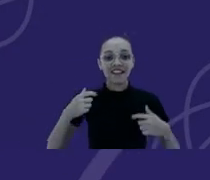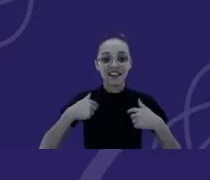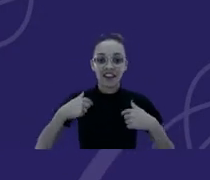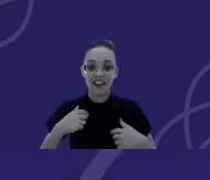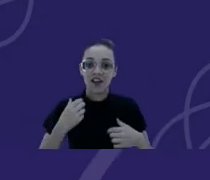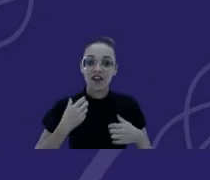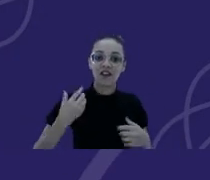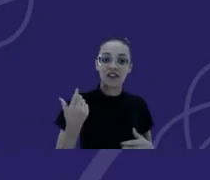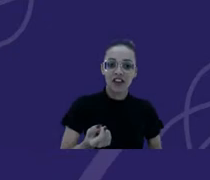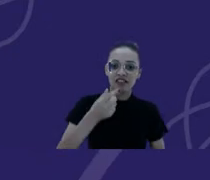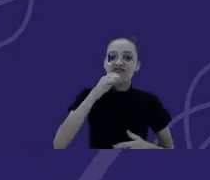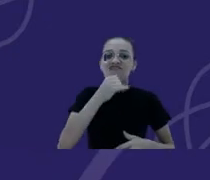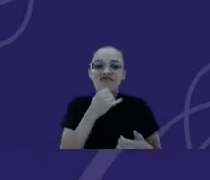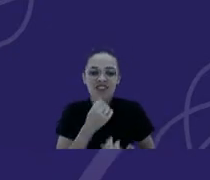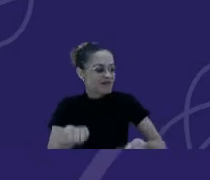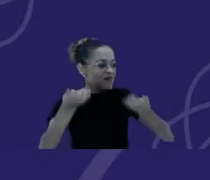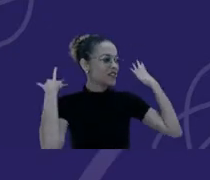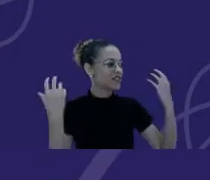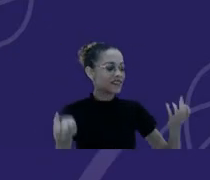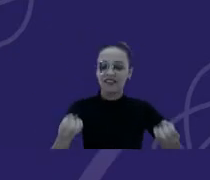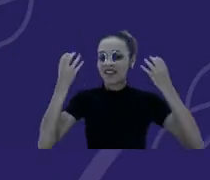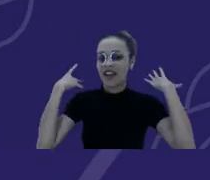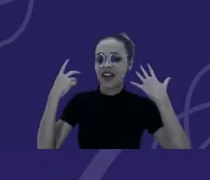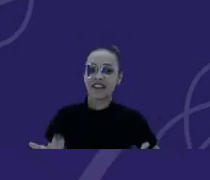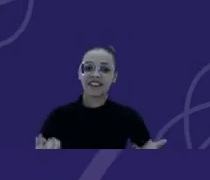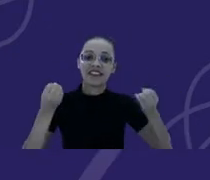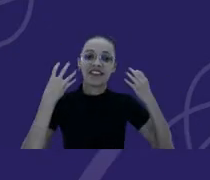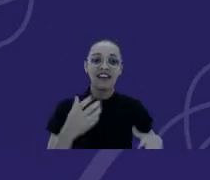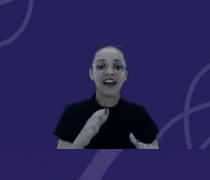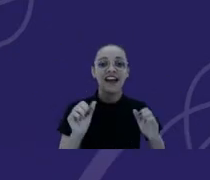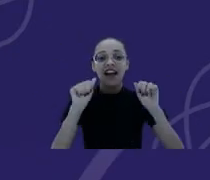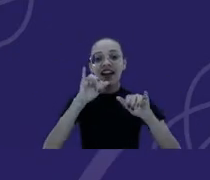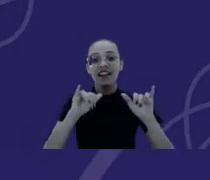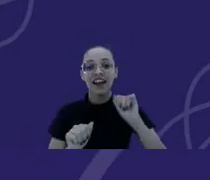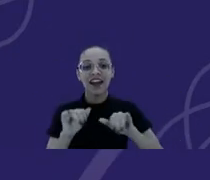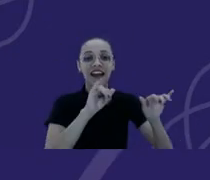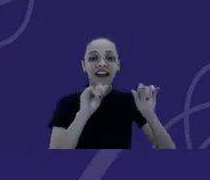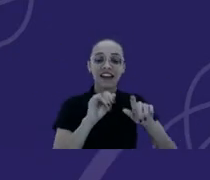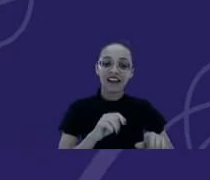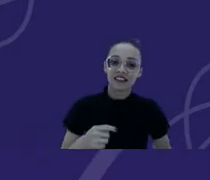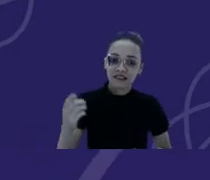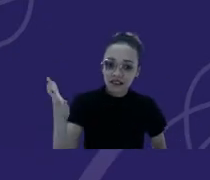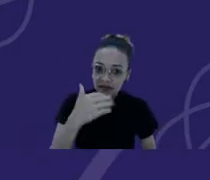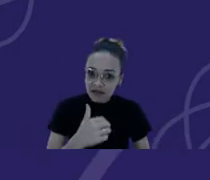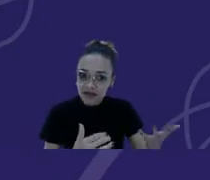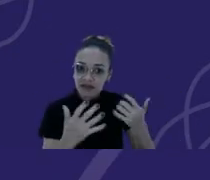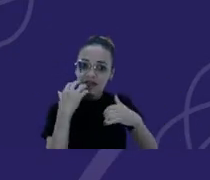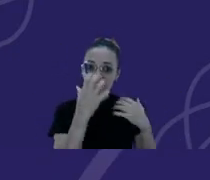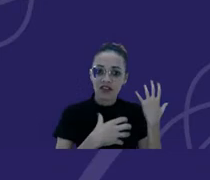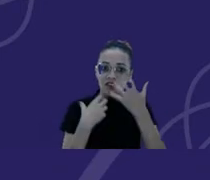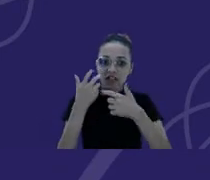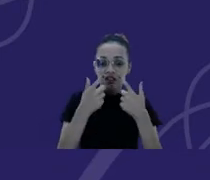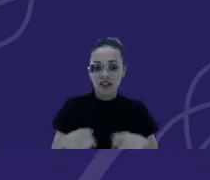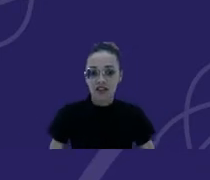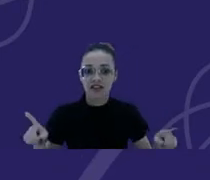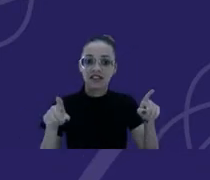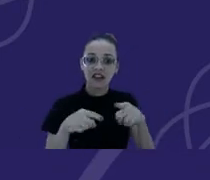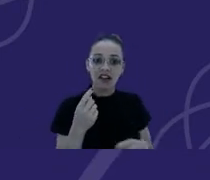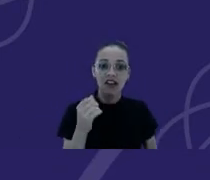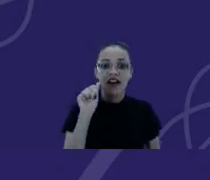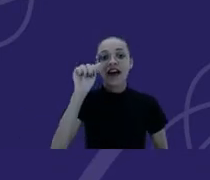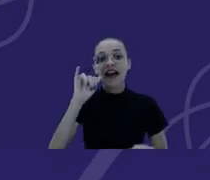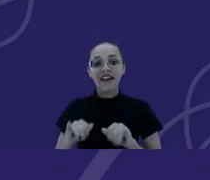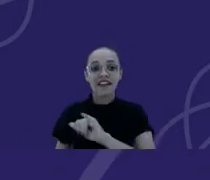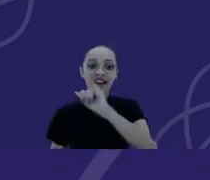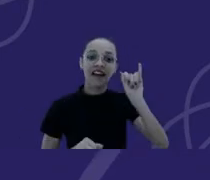para trás, ô rapaz. Ai, ai, ai, fica triste, se és capaz e verás.